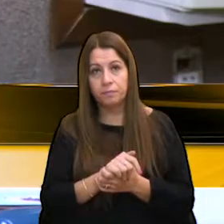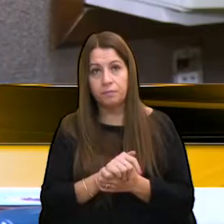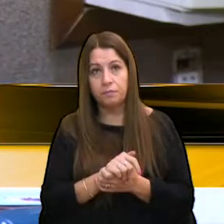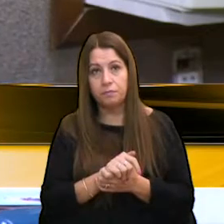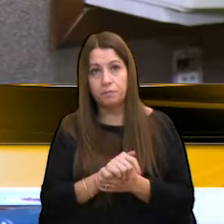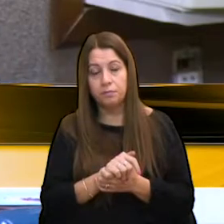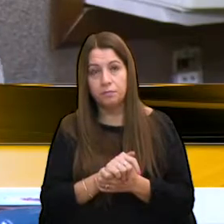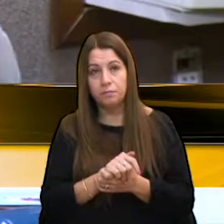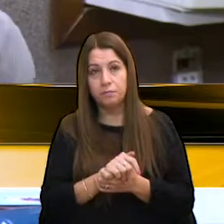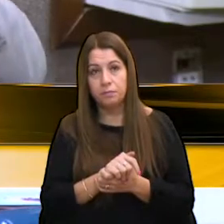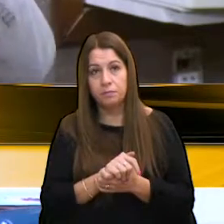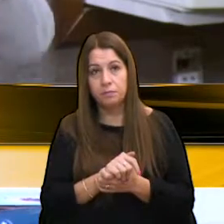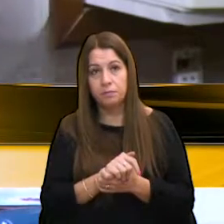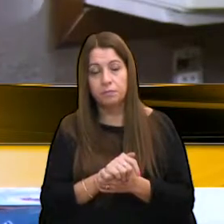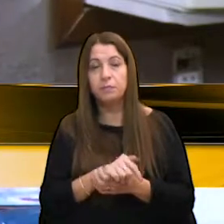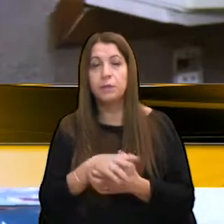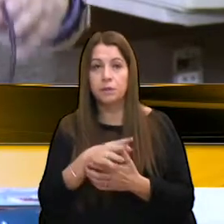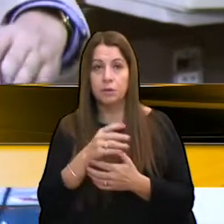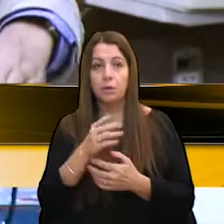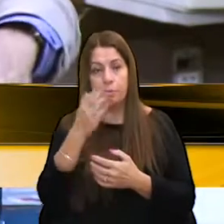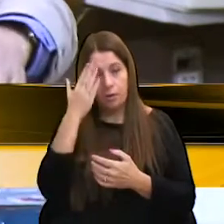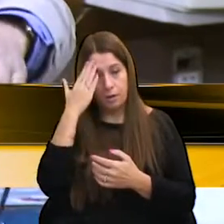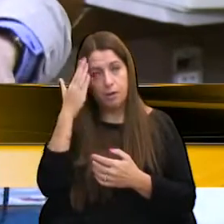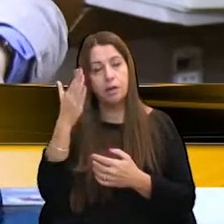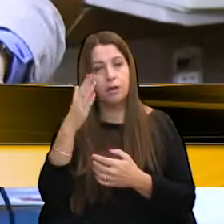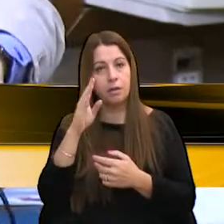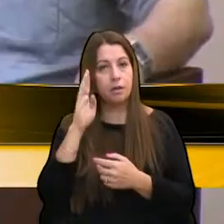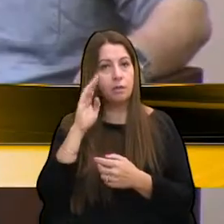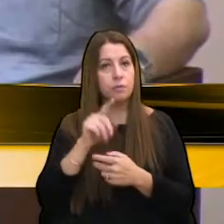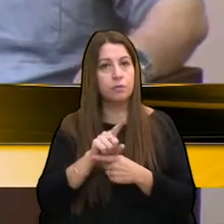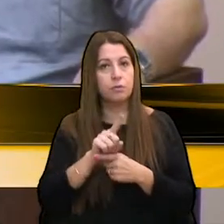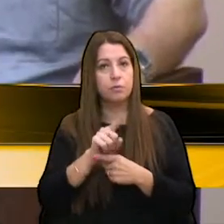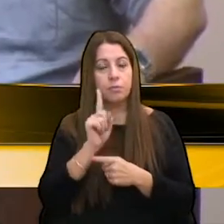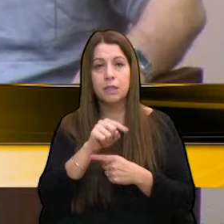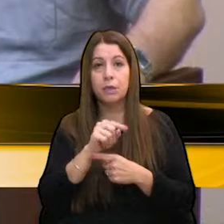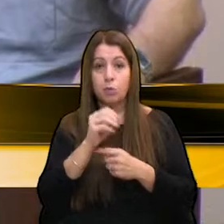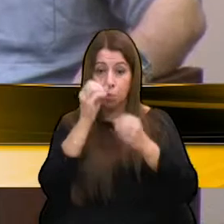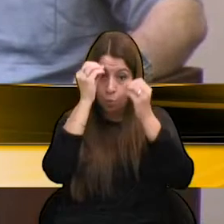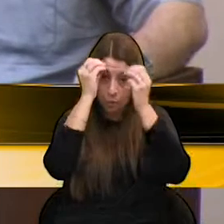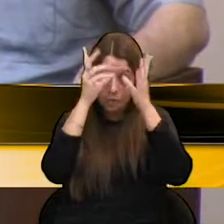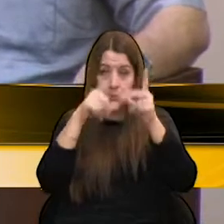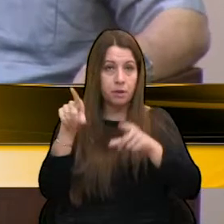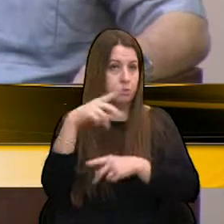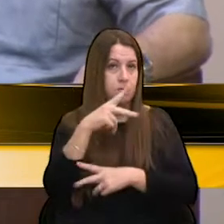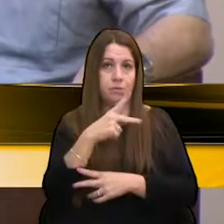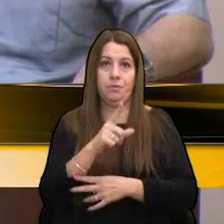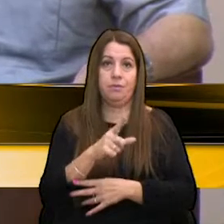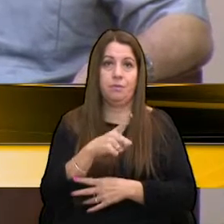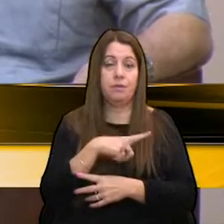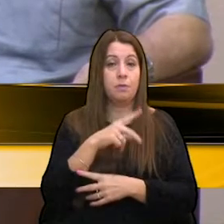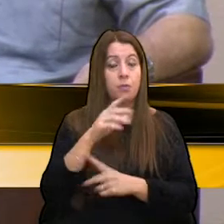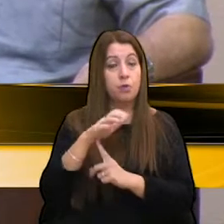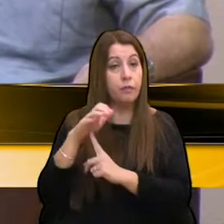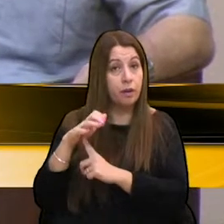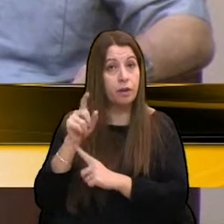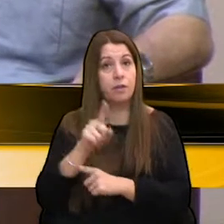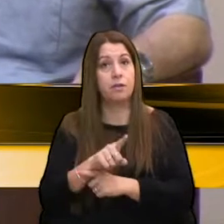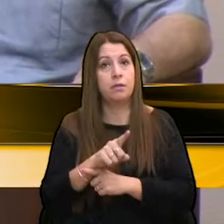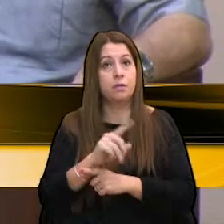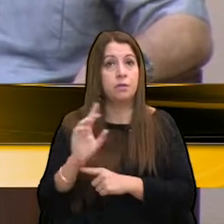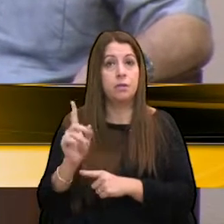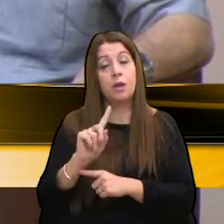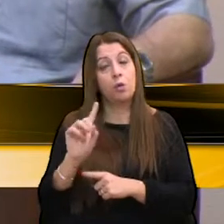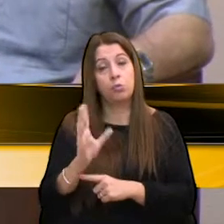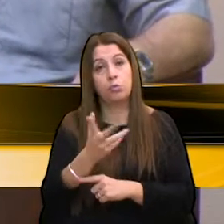seu, seu conhecimento, mas assim, eu acho que não é conhecimento seu, então, que os feirantes, não